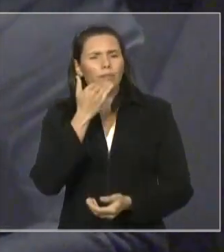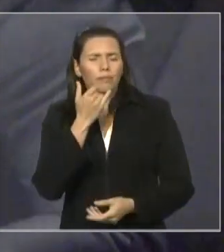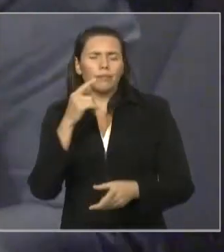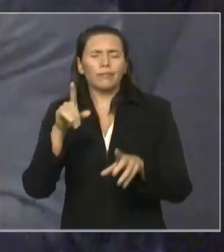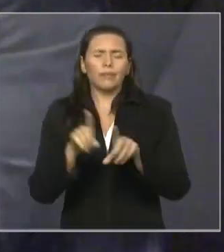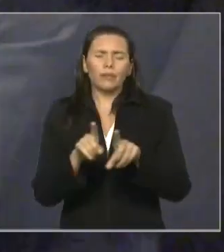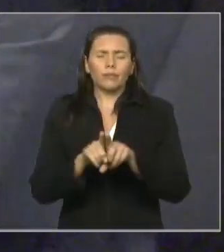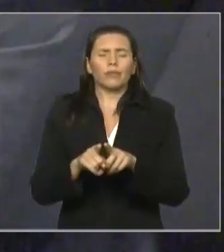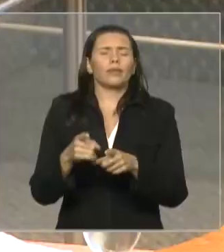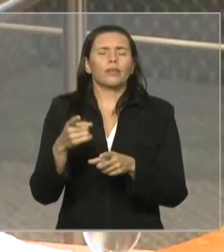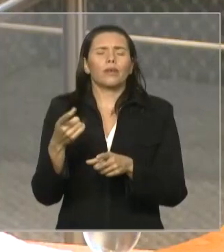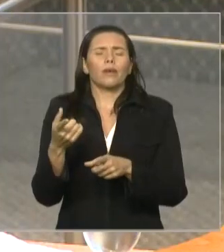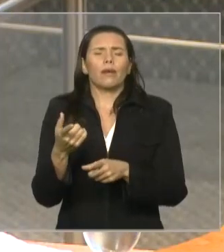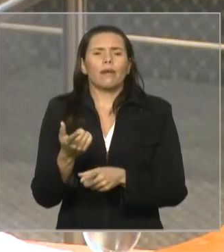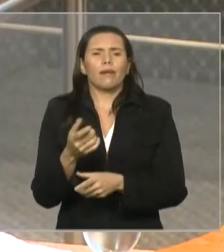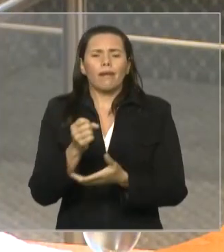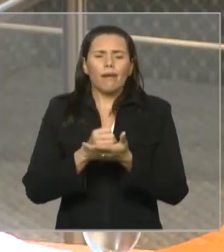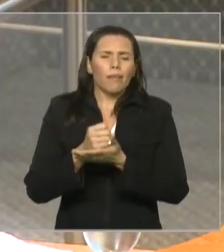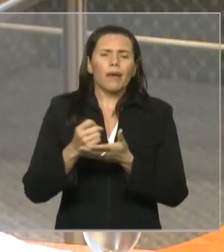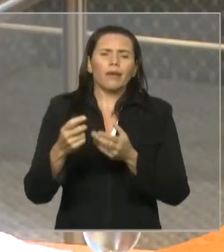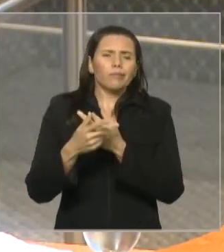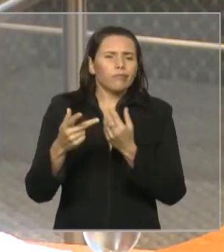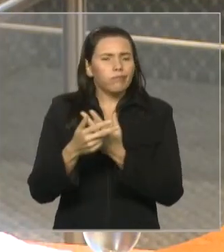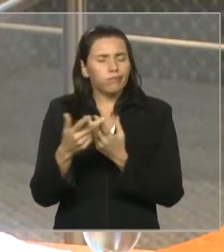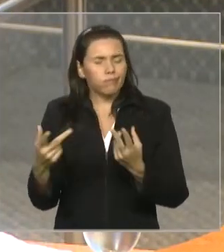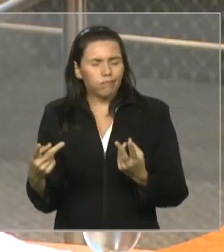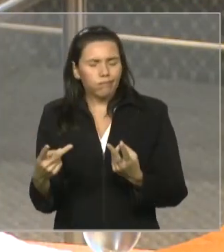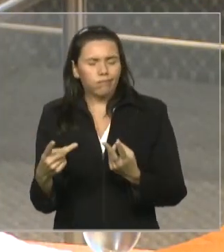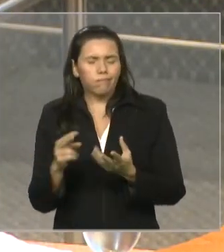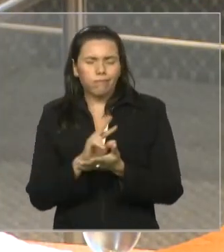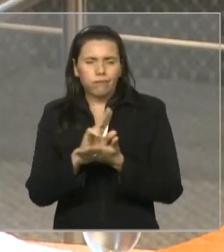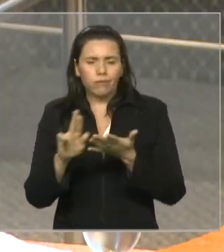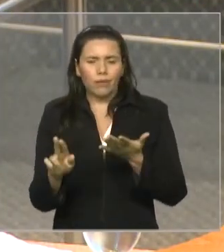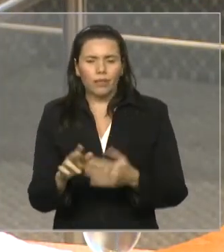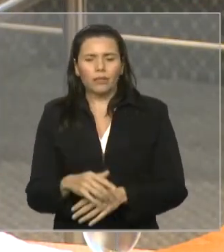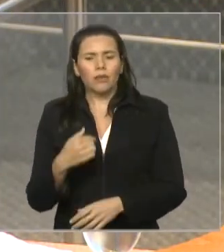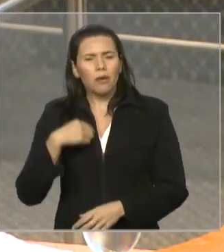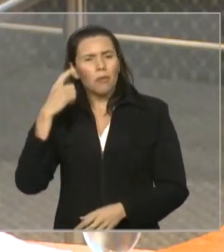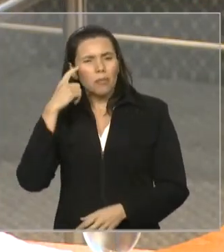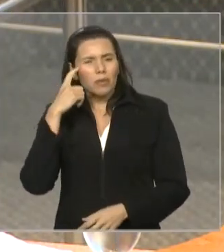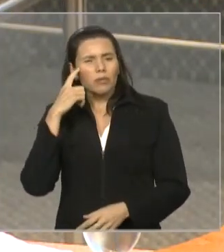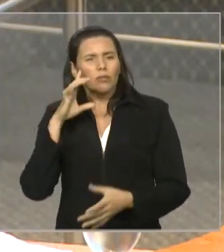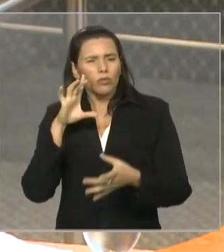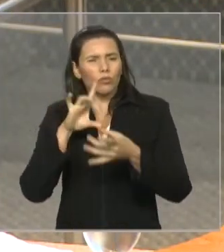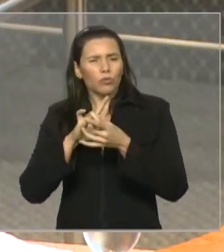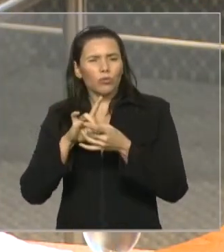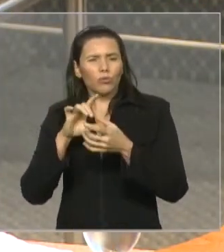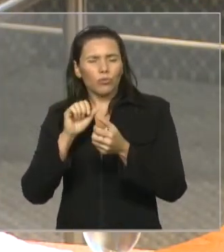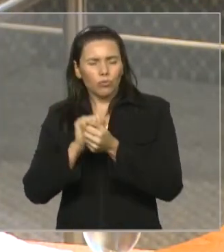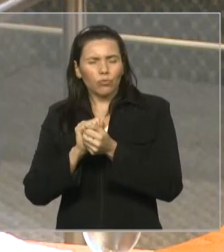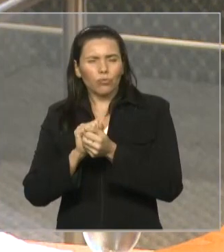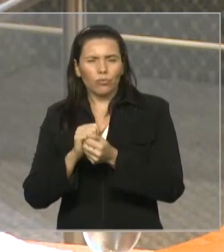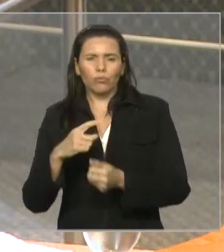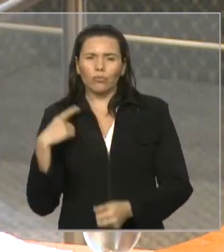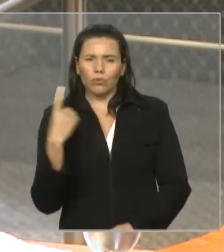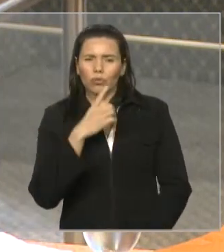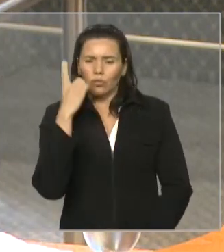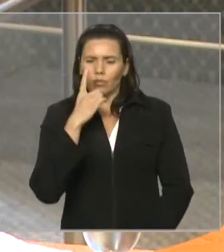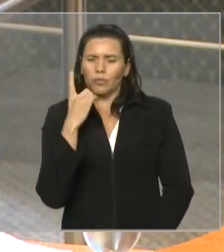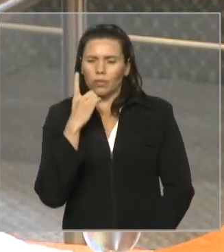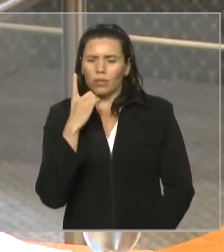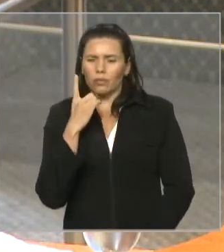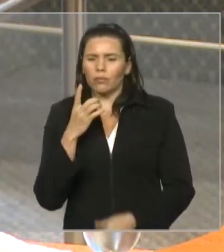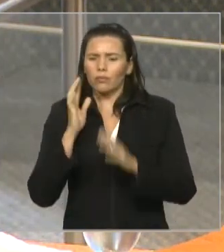pela parte. Obrigado pela sua contribuição, deputado. Então, a gente pode, de forma unida, pegar os serviços que já existem e adaptar e acrescentar os